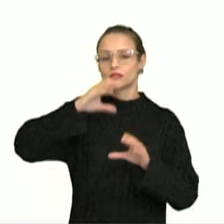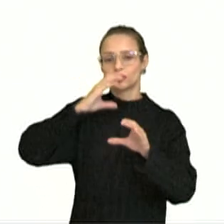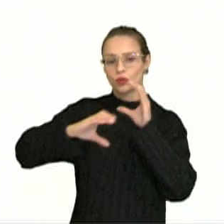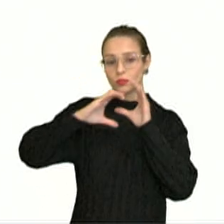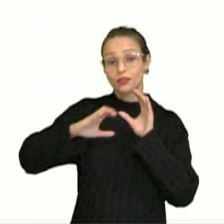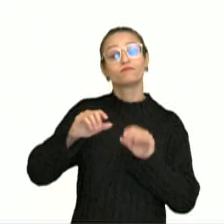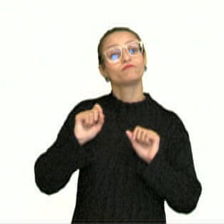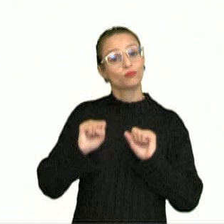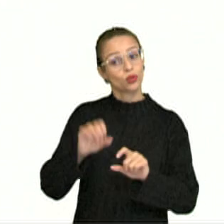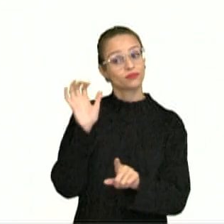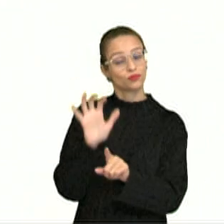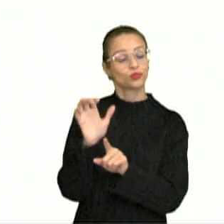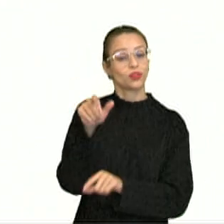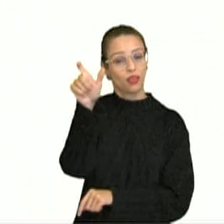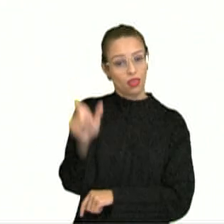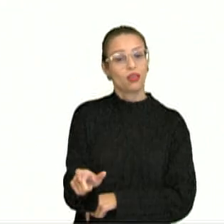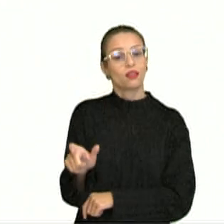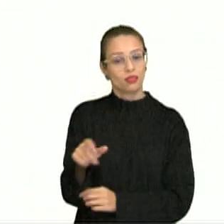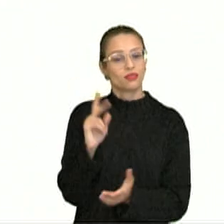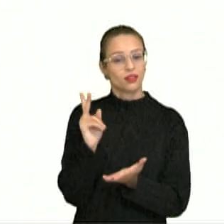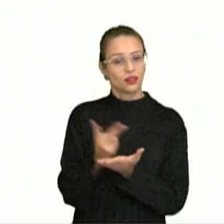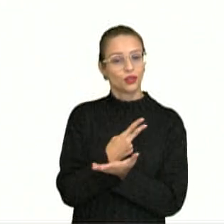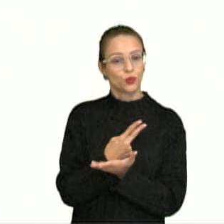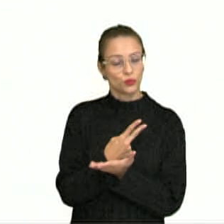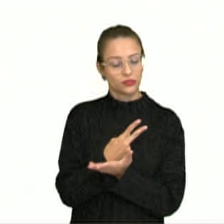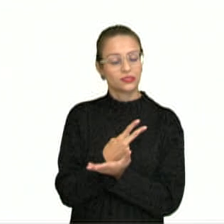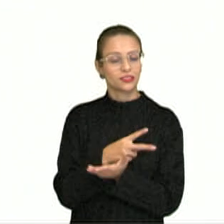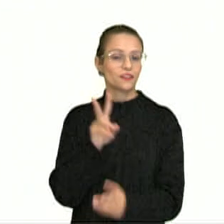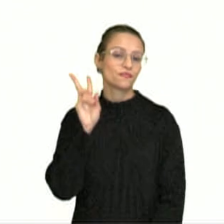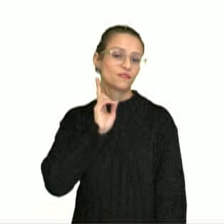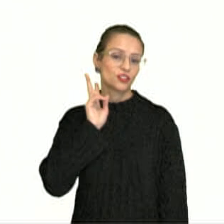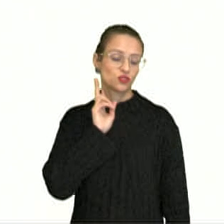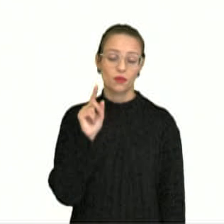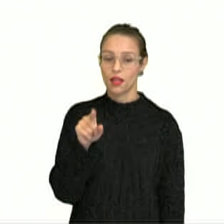a adotarem estratégias e posturas vitimistas. Então, quando ela não